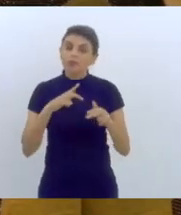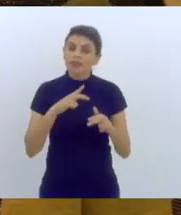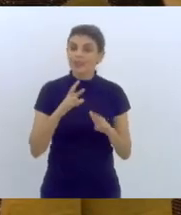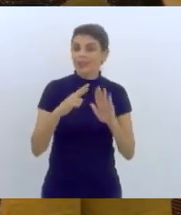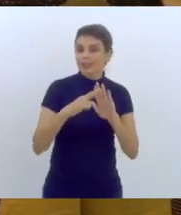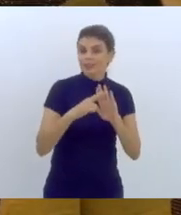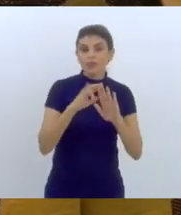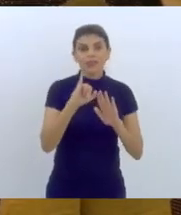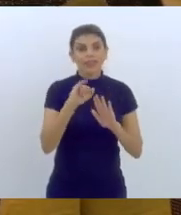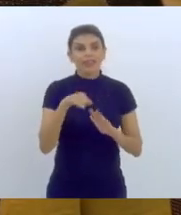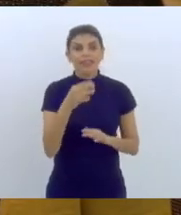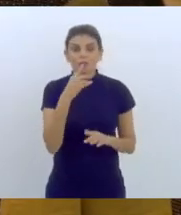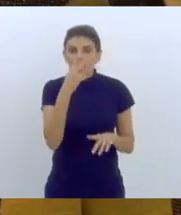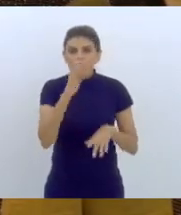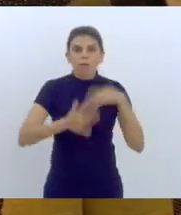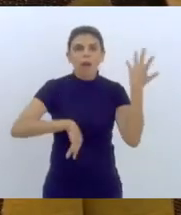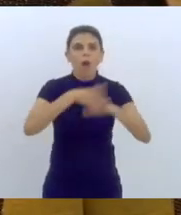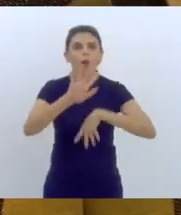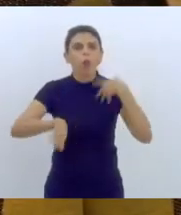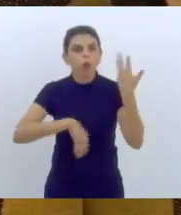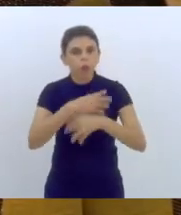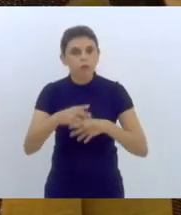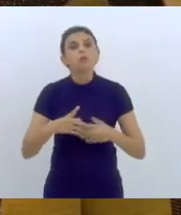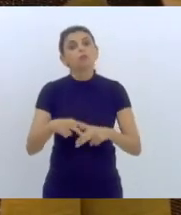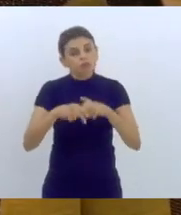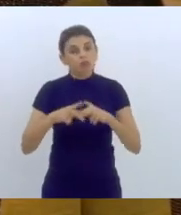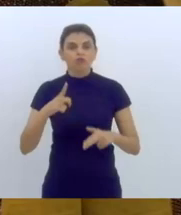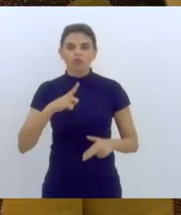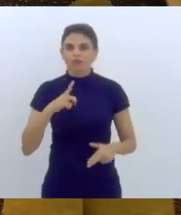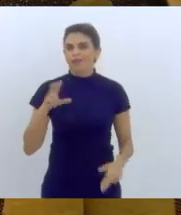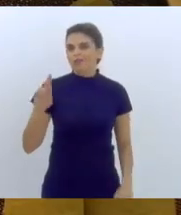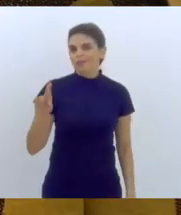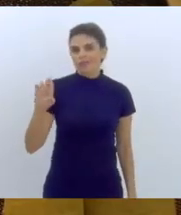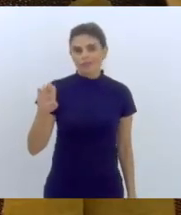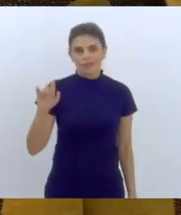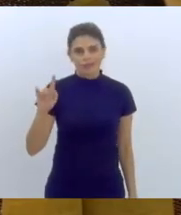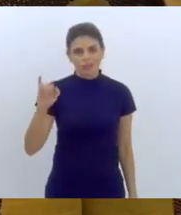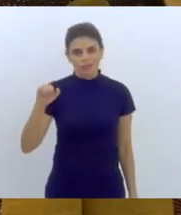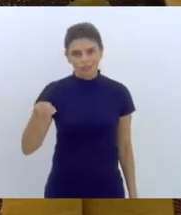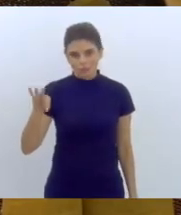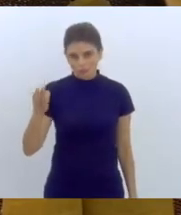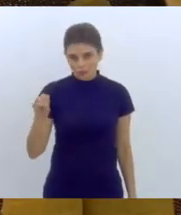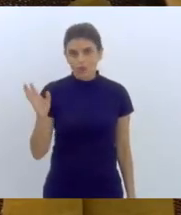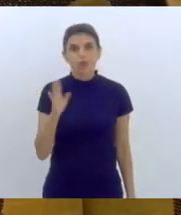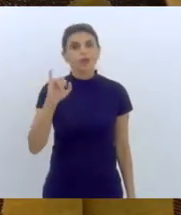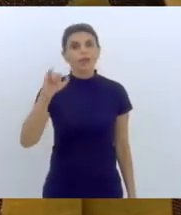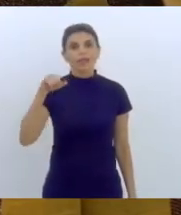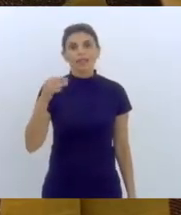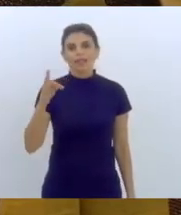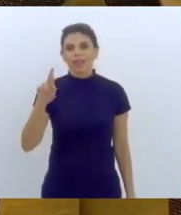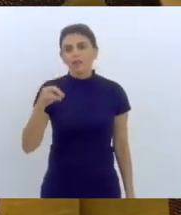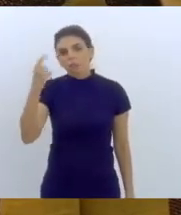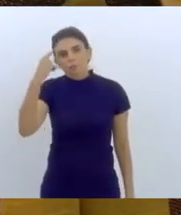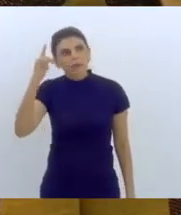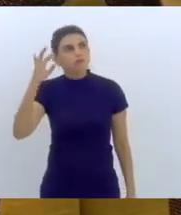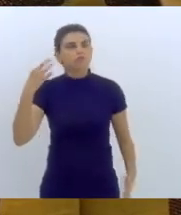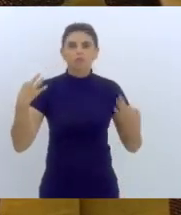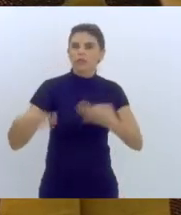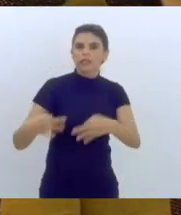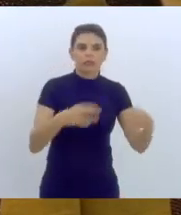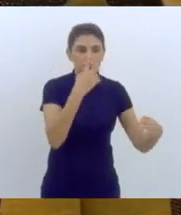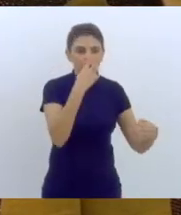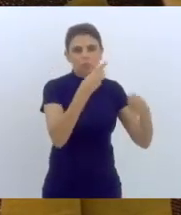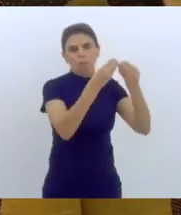senão isso aqui vira uma bagunça. É para isso que tem o regimento. Todo mundo quer fazer aquilo que pensa que está certo, mas prejudica todo